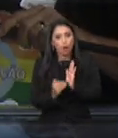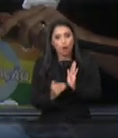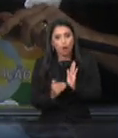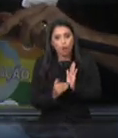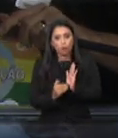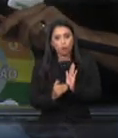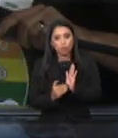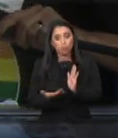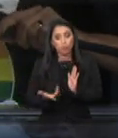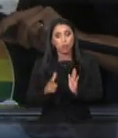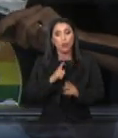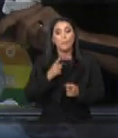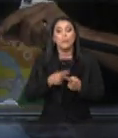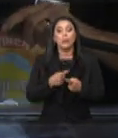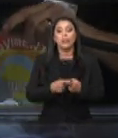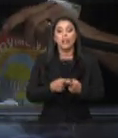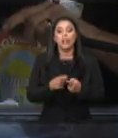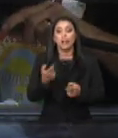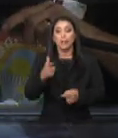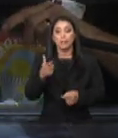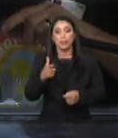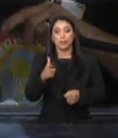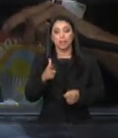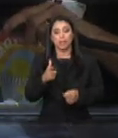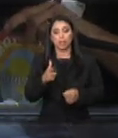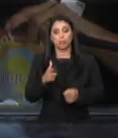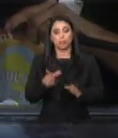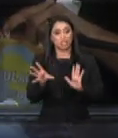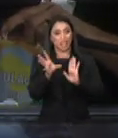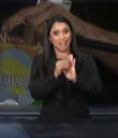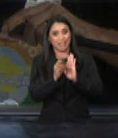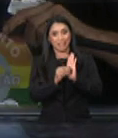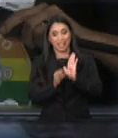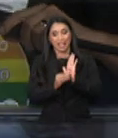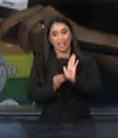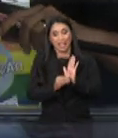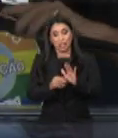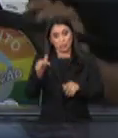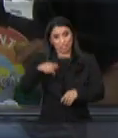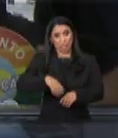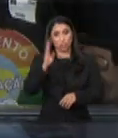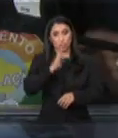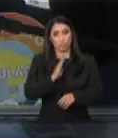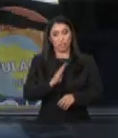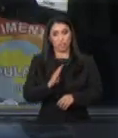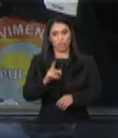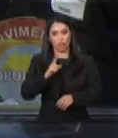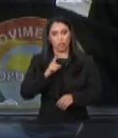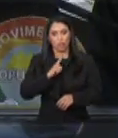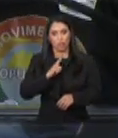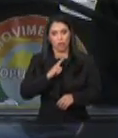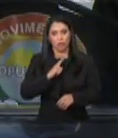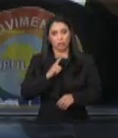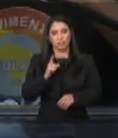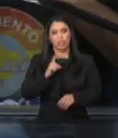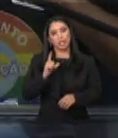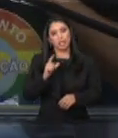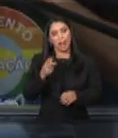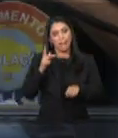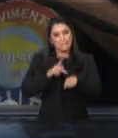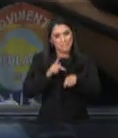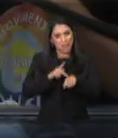porque não tínhamos dados epidemiológicos a nível de Brasil Já não basta ter um paralelepípedo com travesseiro